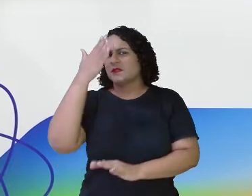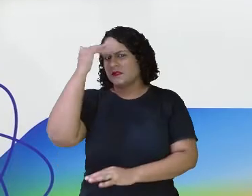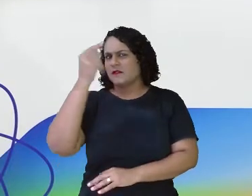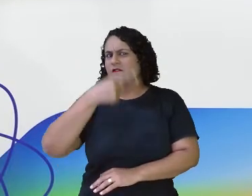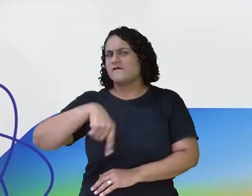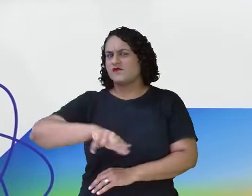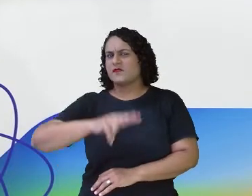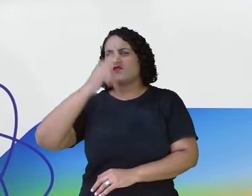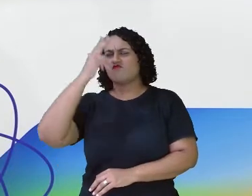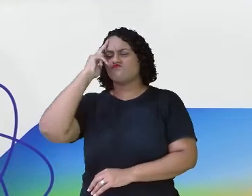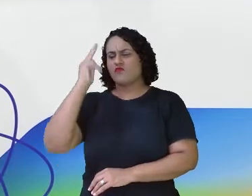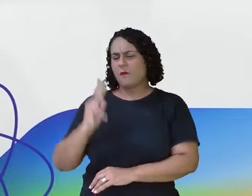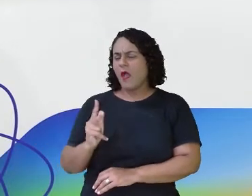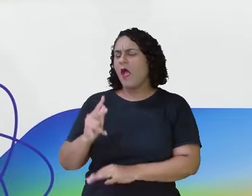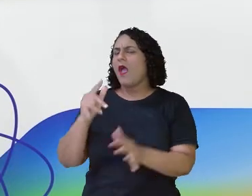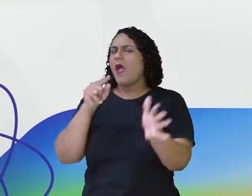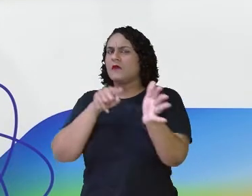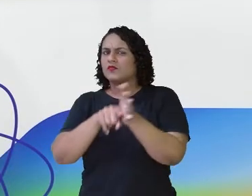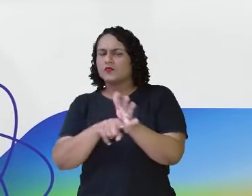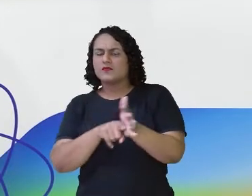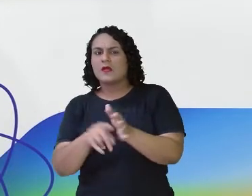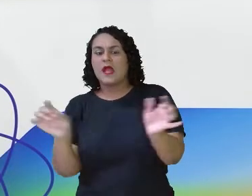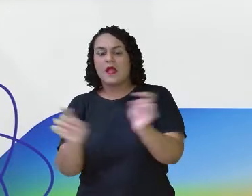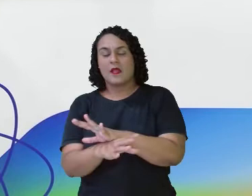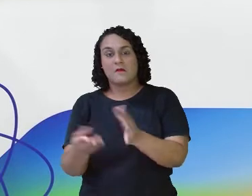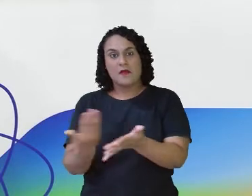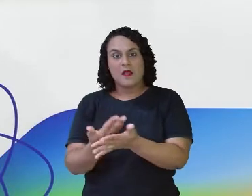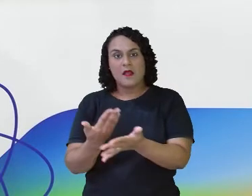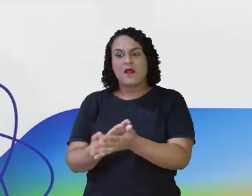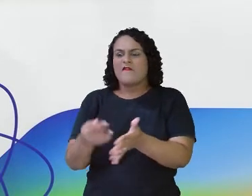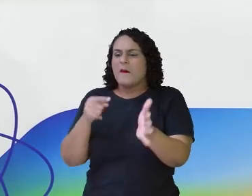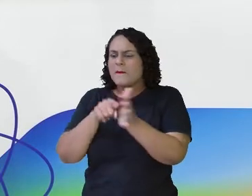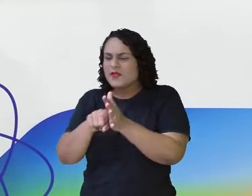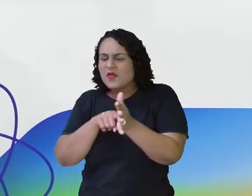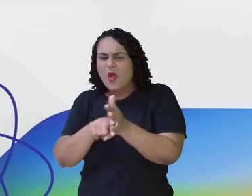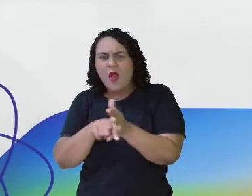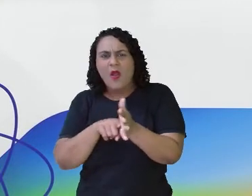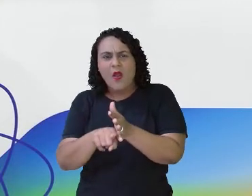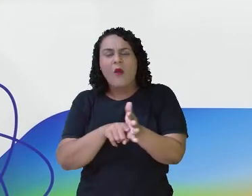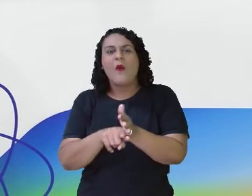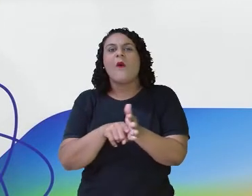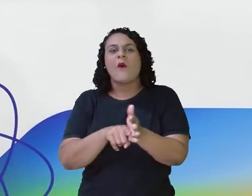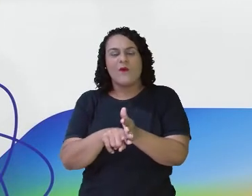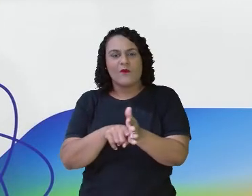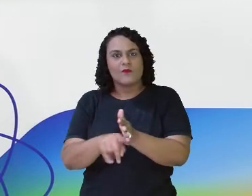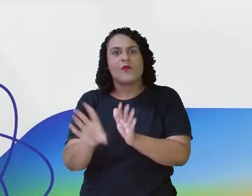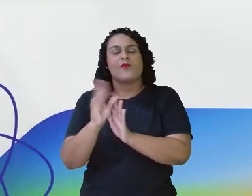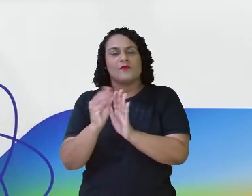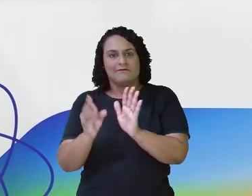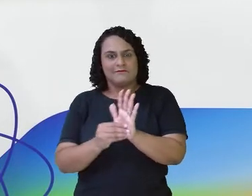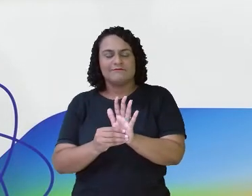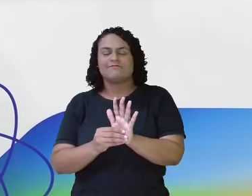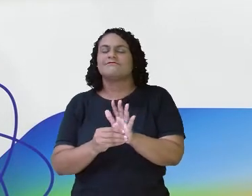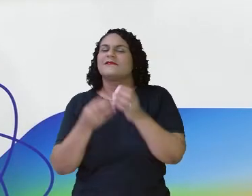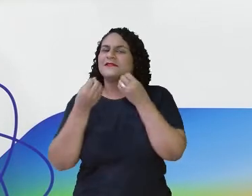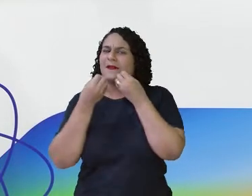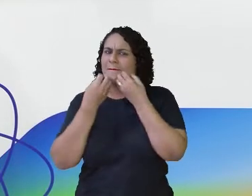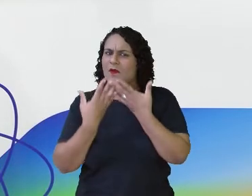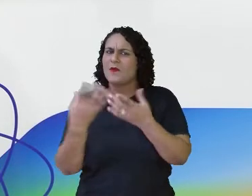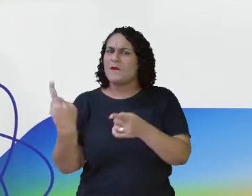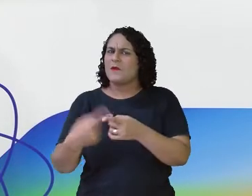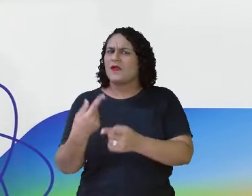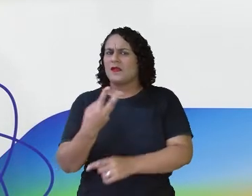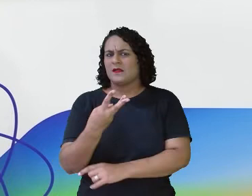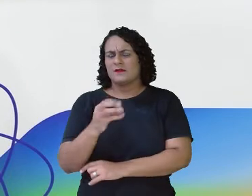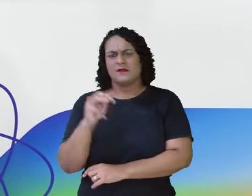alunos pesquisadores, que quando acaba a aula vai buscar mais conhecimento, e isso é muito bom, tá certo? Porque, claro, 30